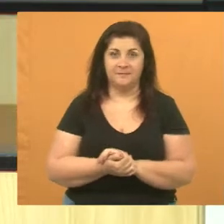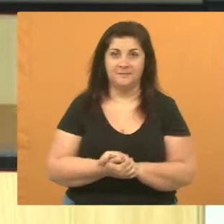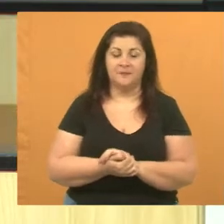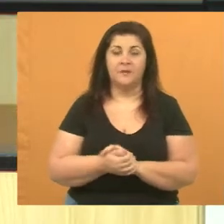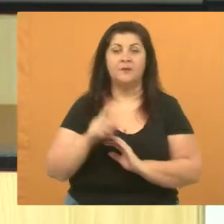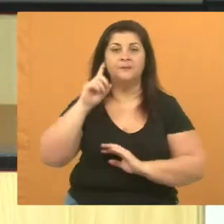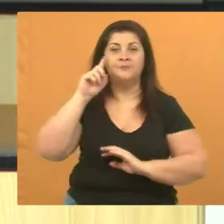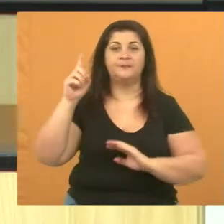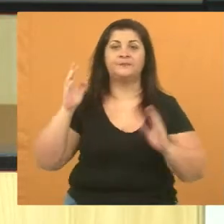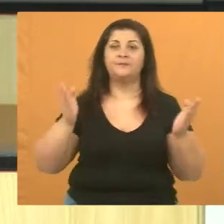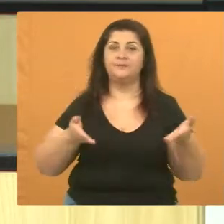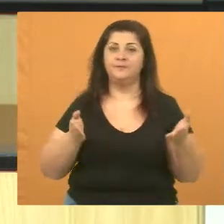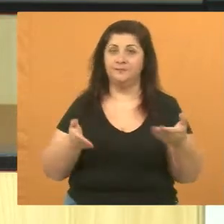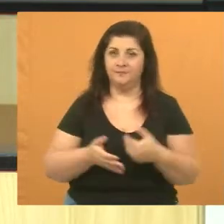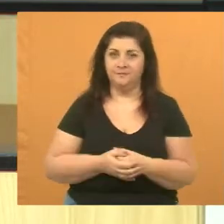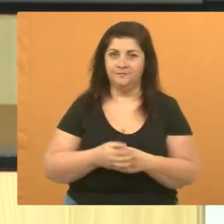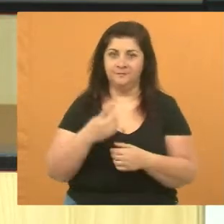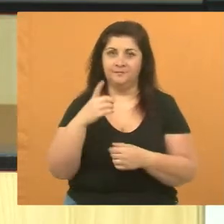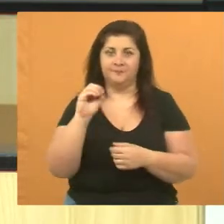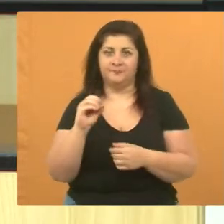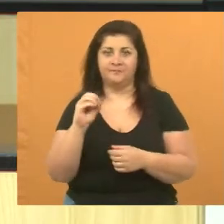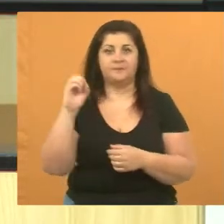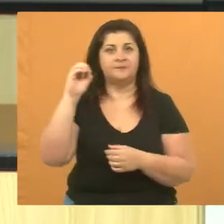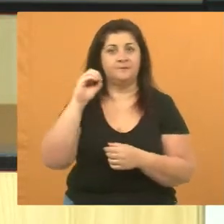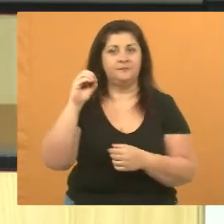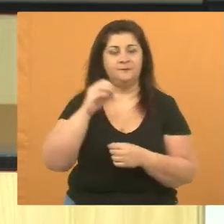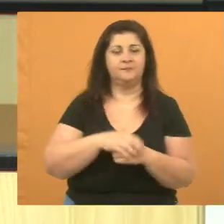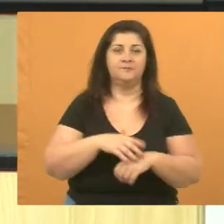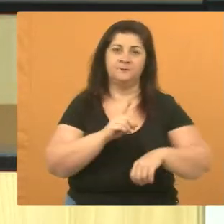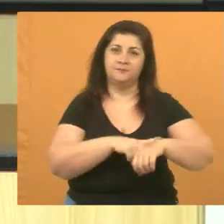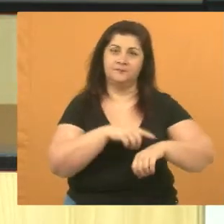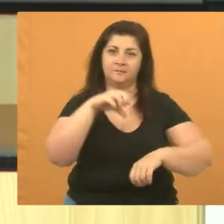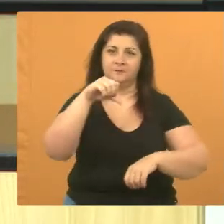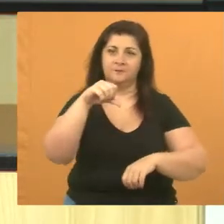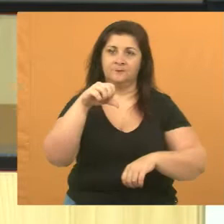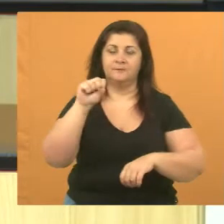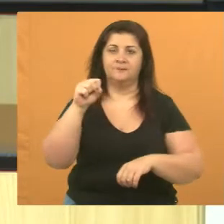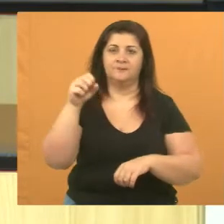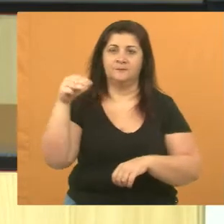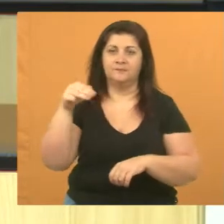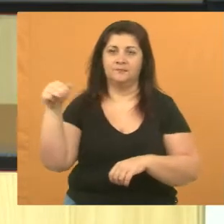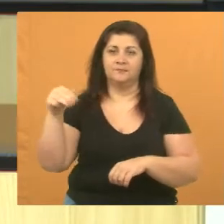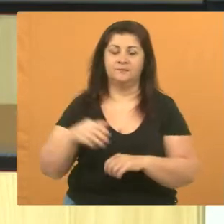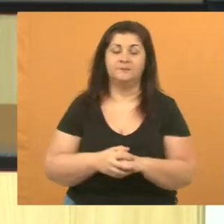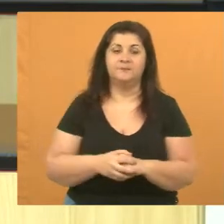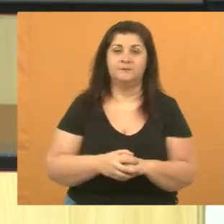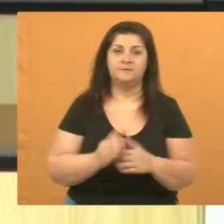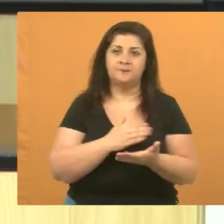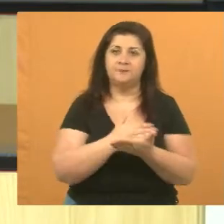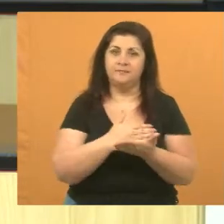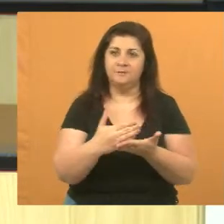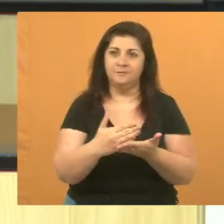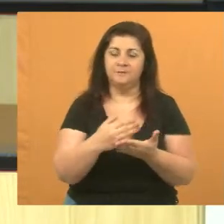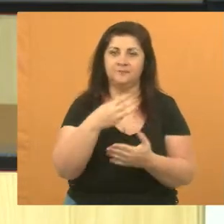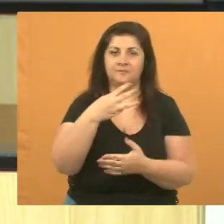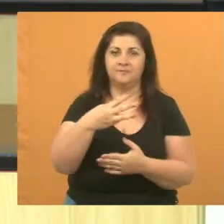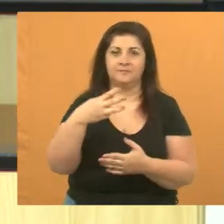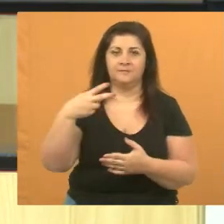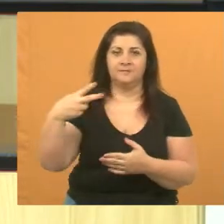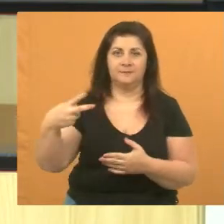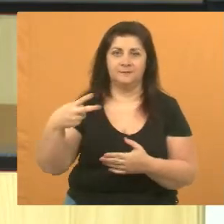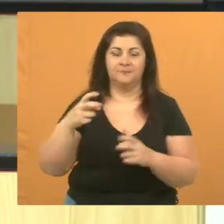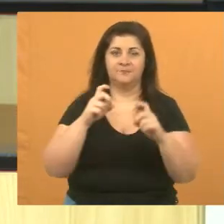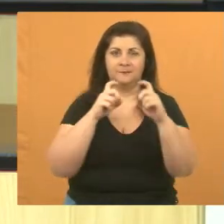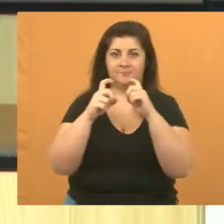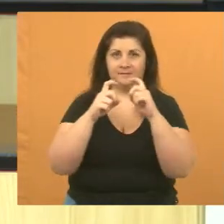Na presente data, de 10 de outubro, às 9 horas e 8 minutos, para darmos início à